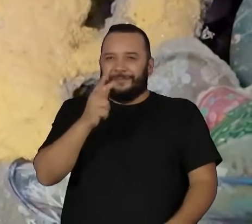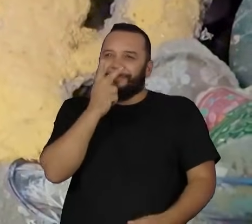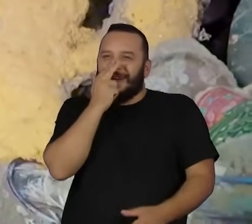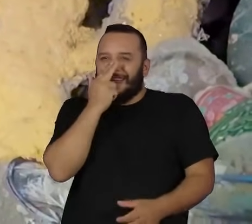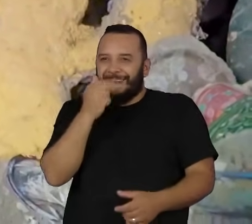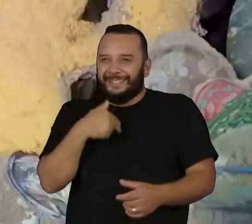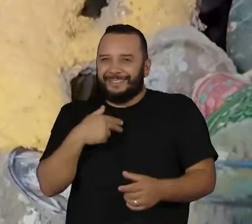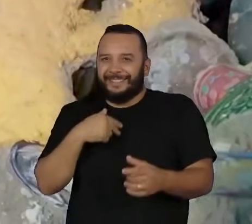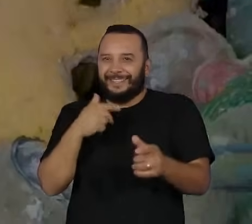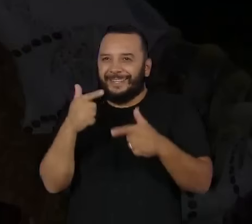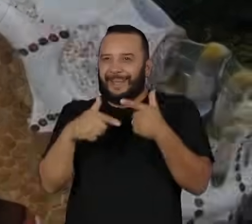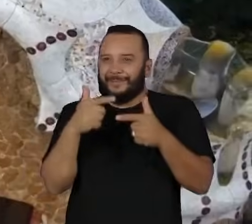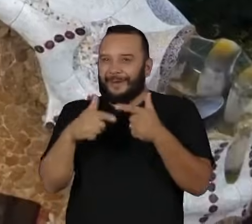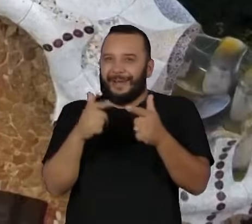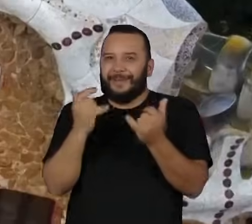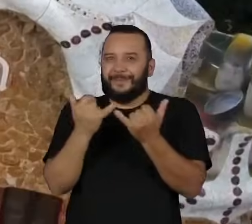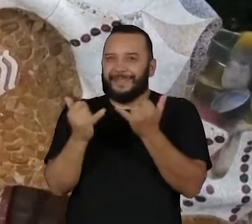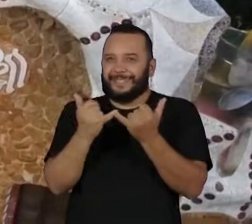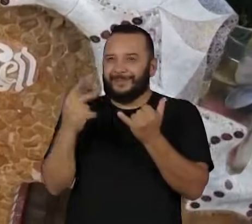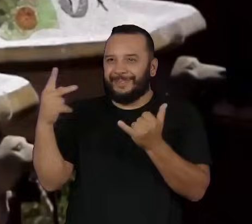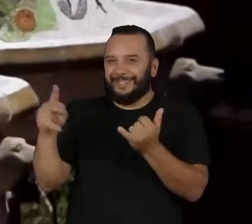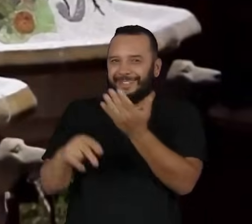conhecer, não sabia nem que era o Gaudí.